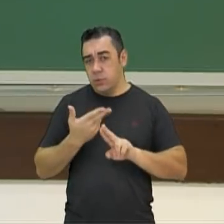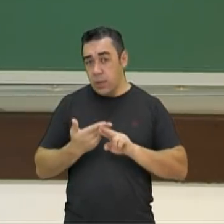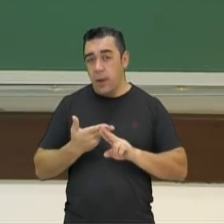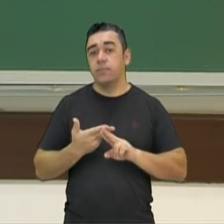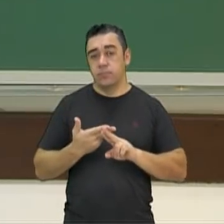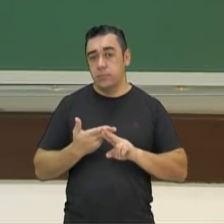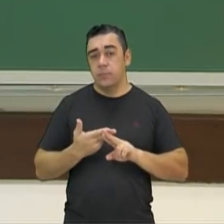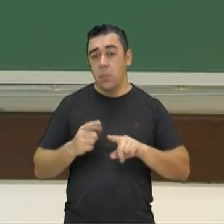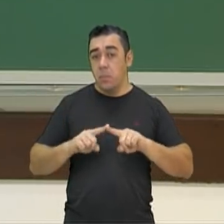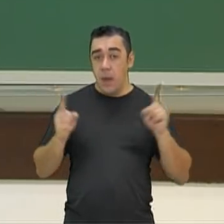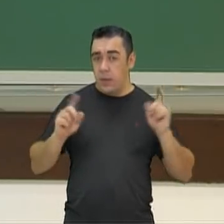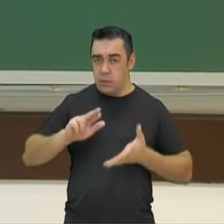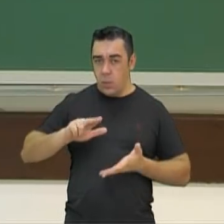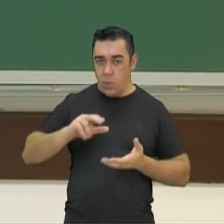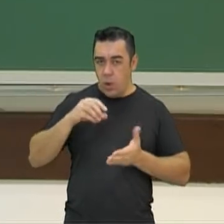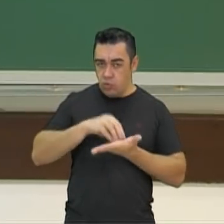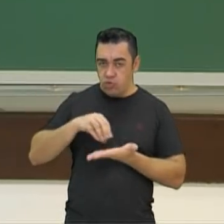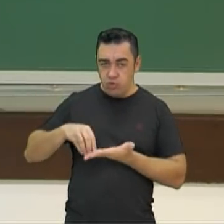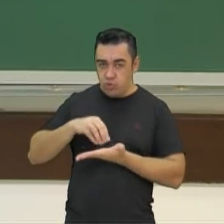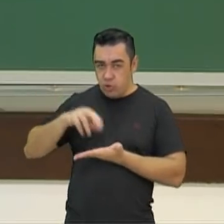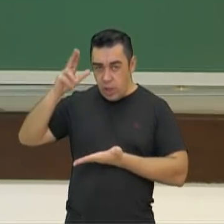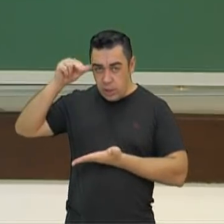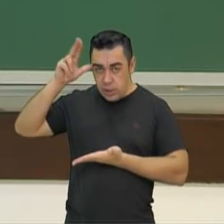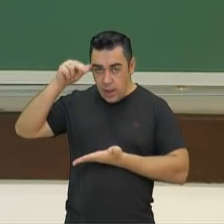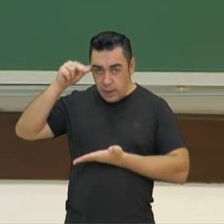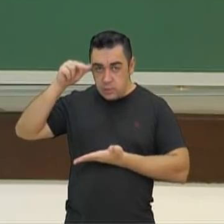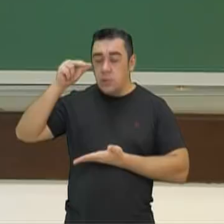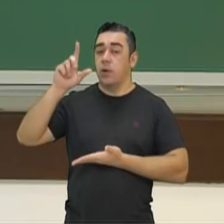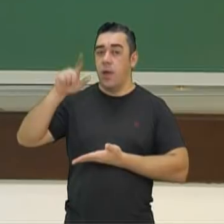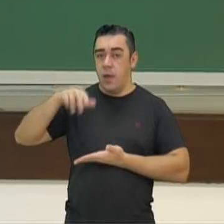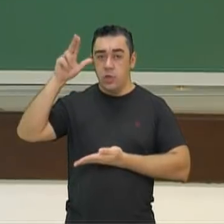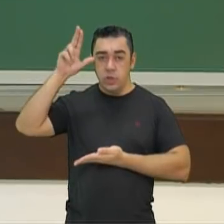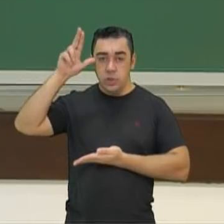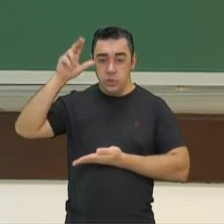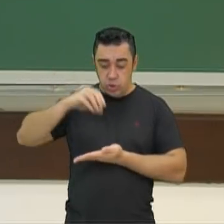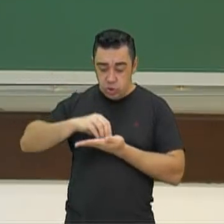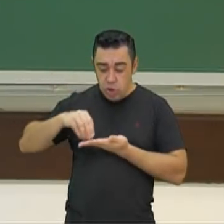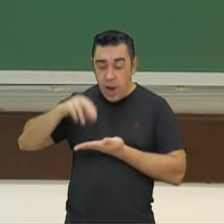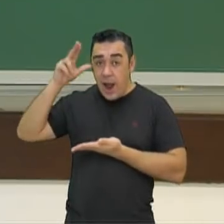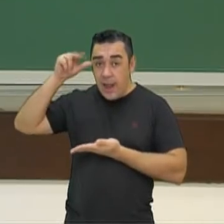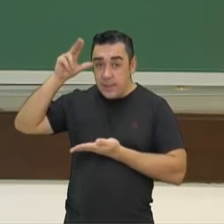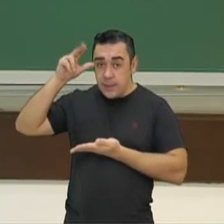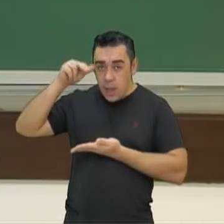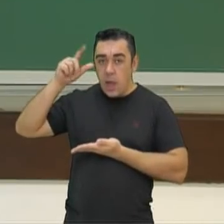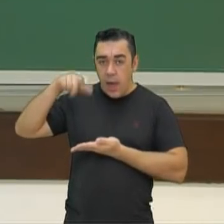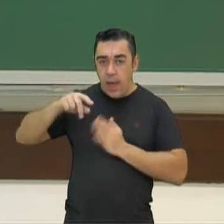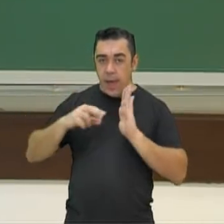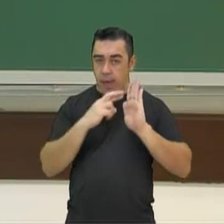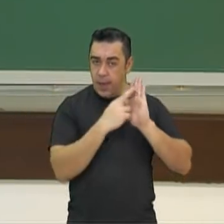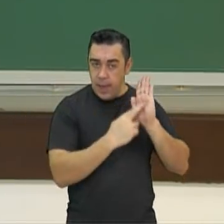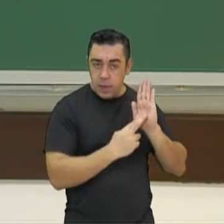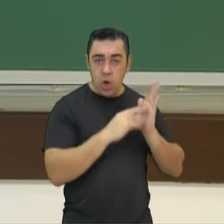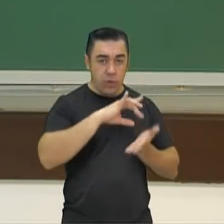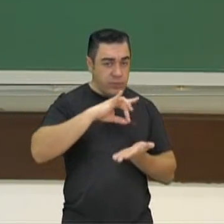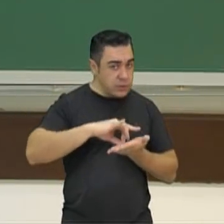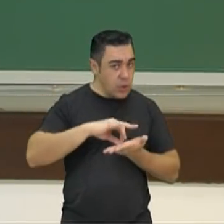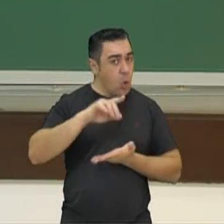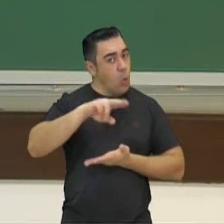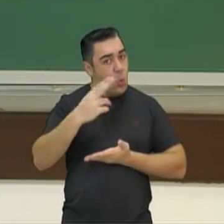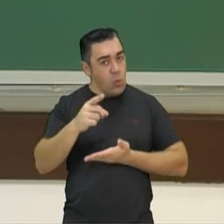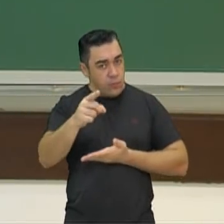mas não o xadrez propriamente dito. Se for o xadrez na regra, né, oficialmente, ou até um jogo que